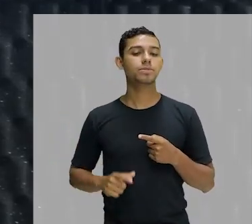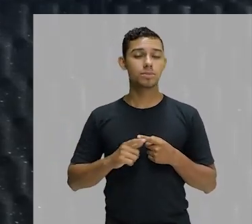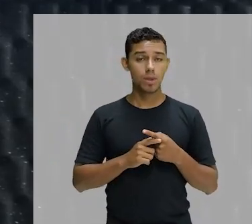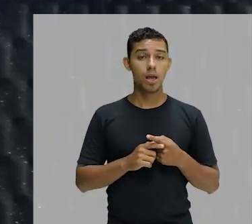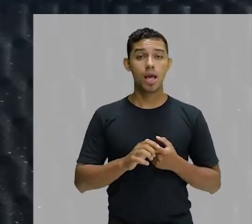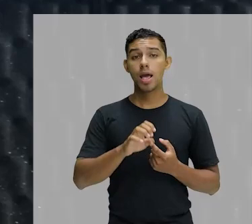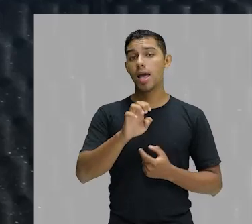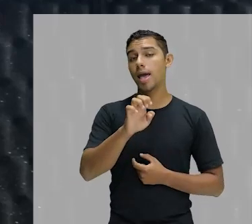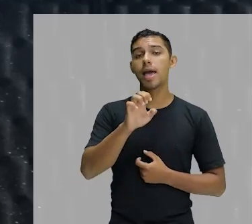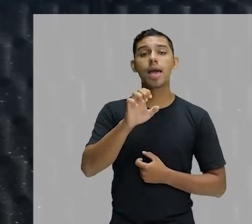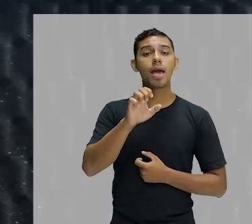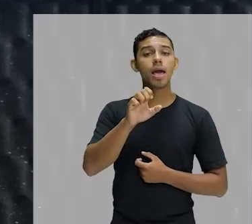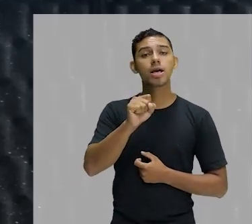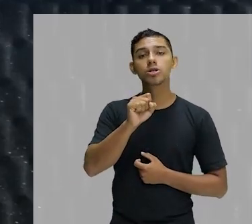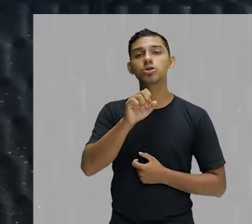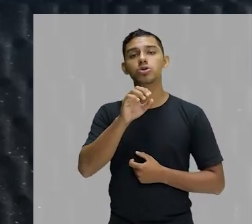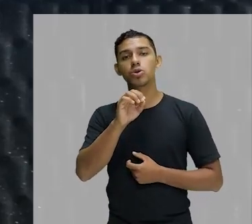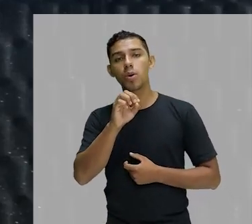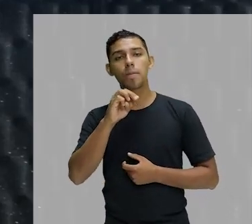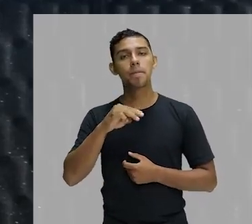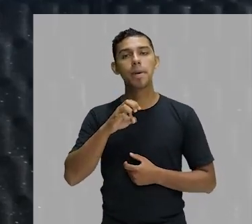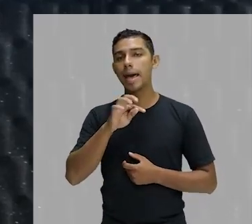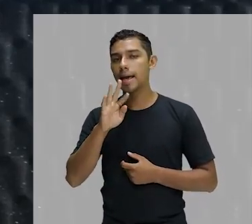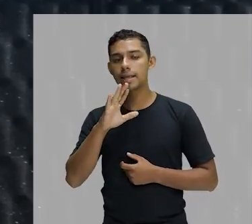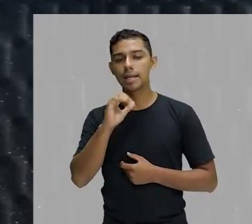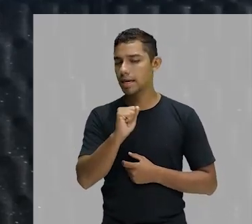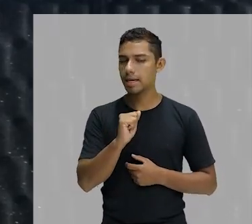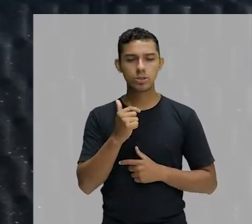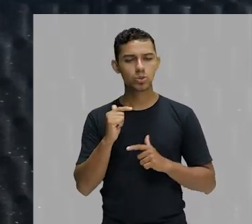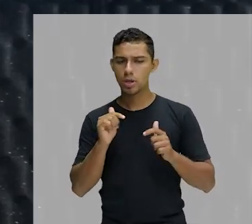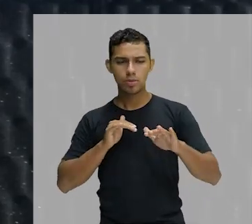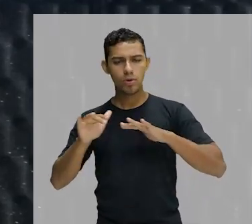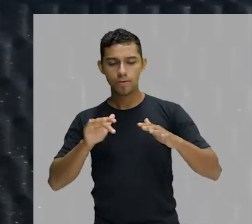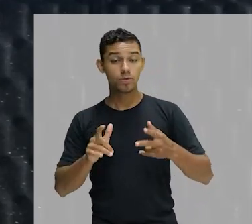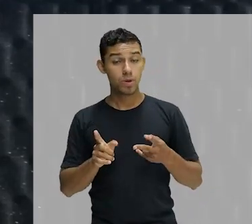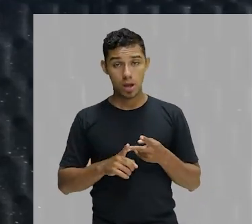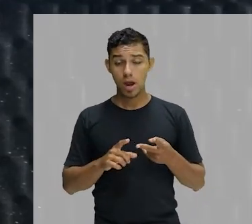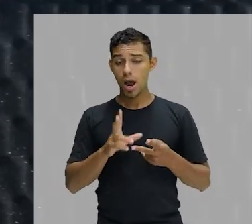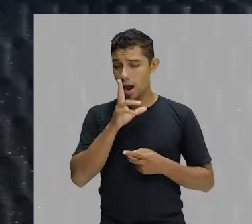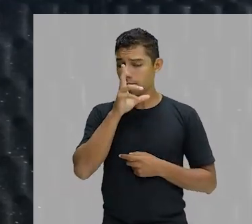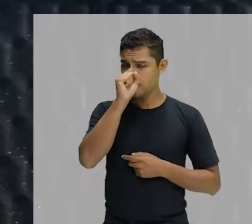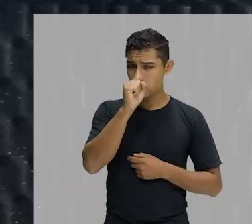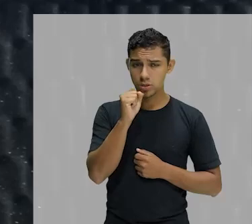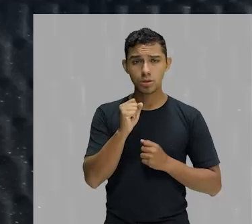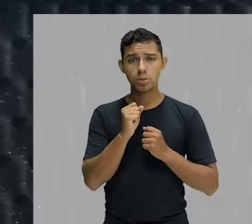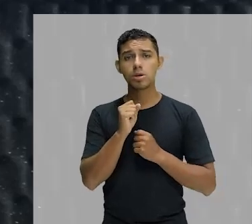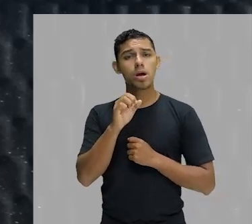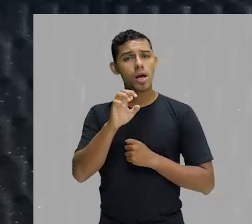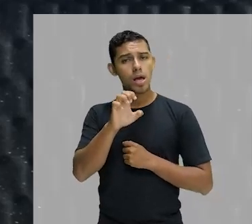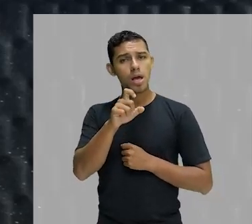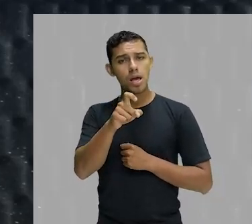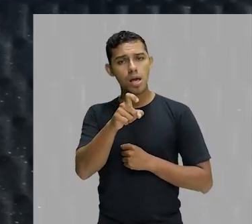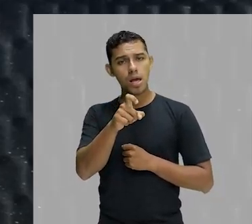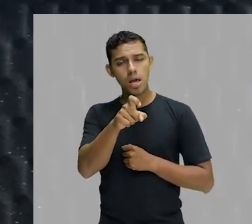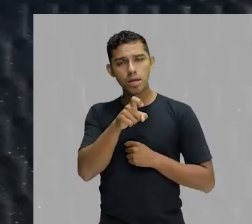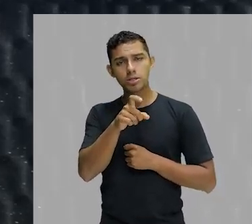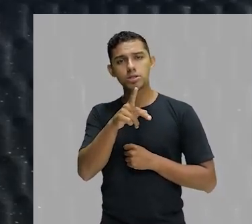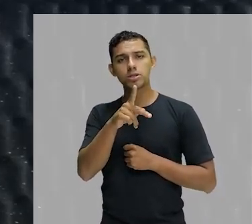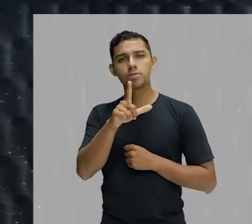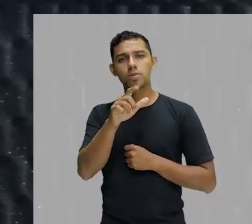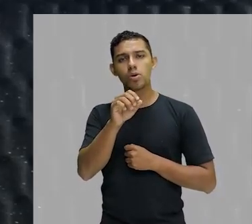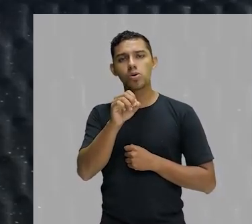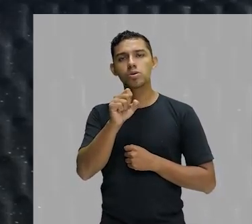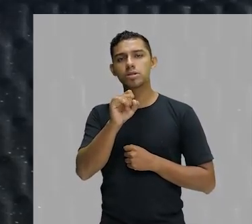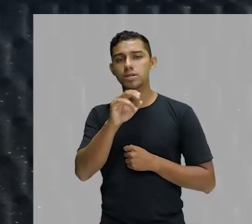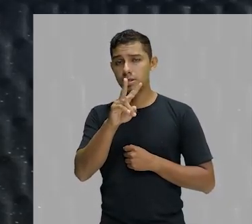não tem movimento, que é aplicada, mas que não existe movimento. A força explosiva, isso aí vocês já estão craques. Falei para